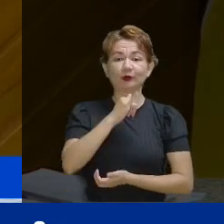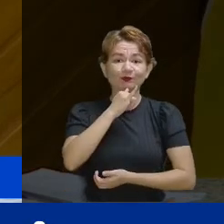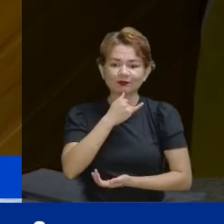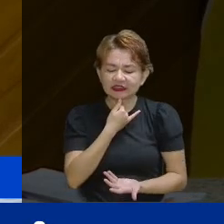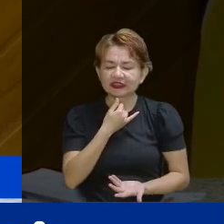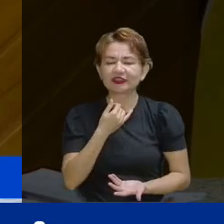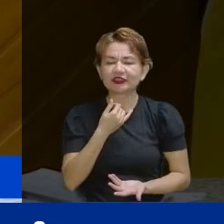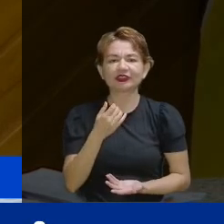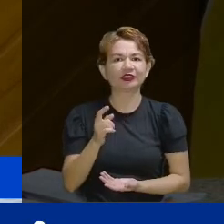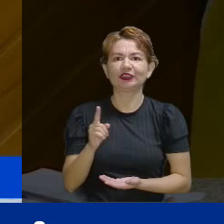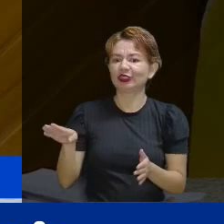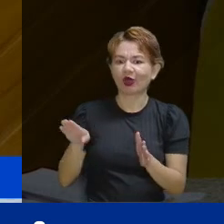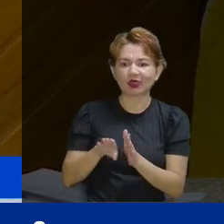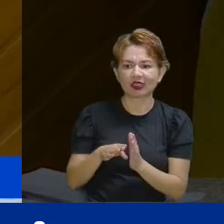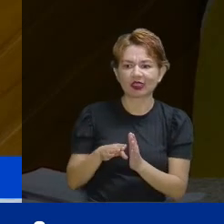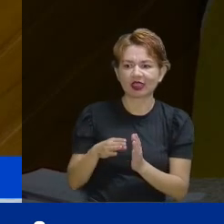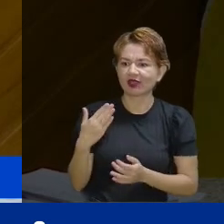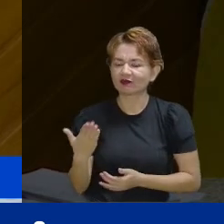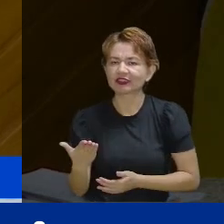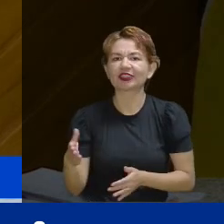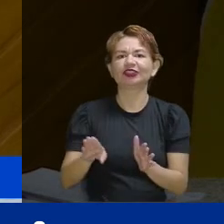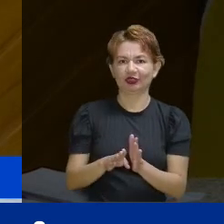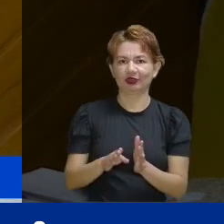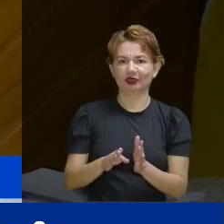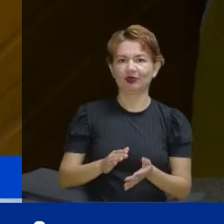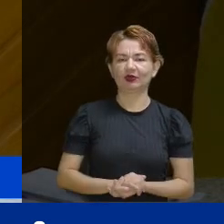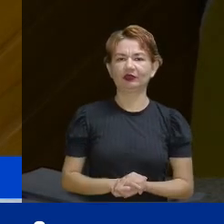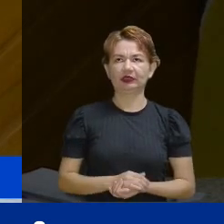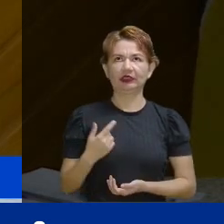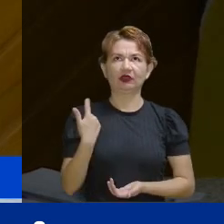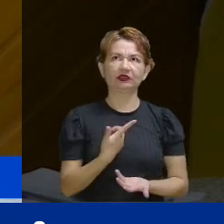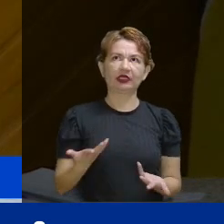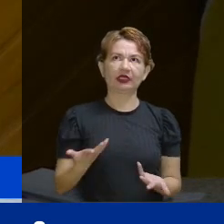ter estado aqui, porque nós estamos na fase de